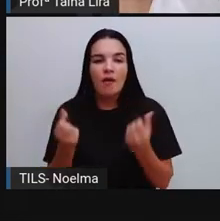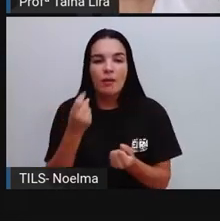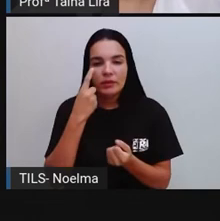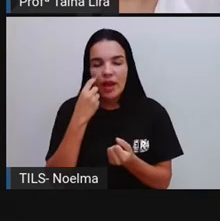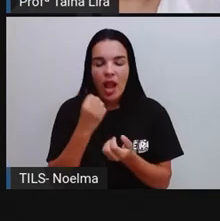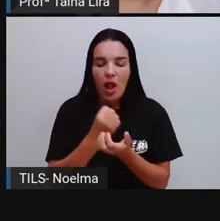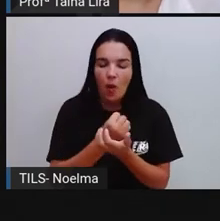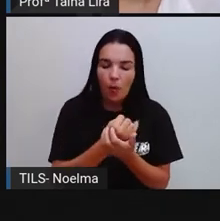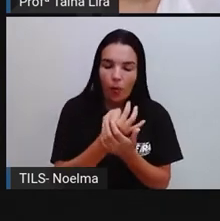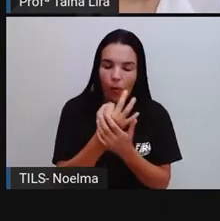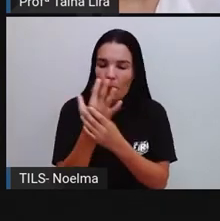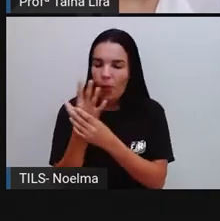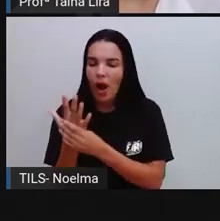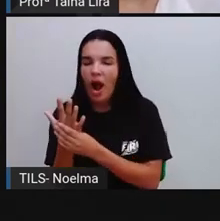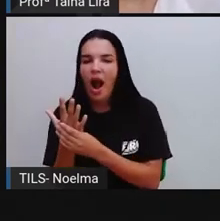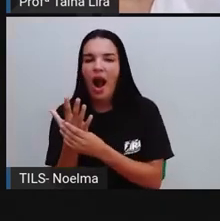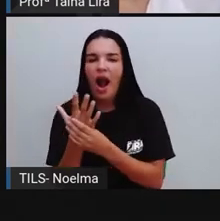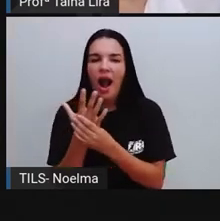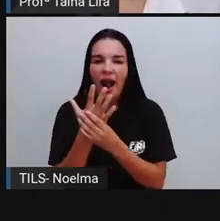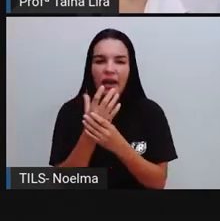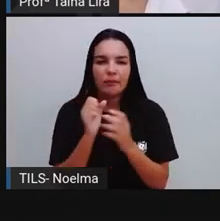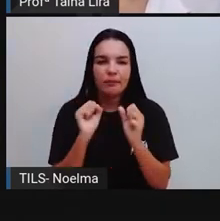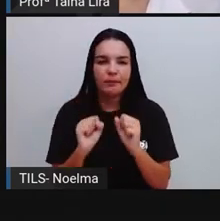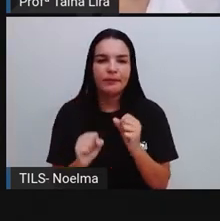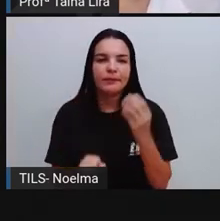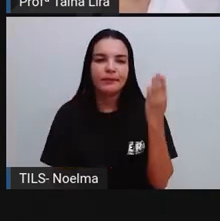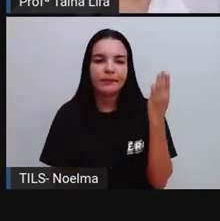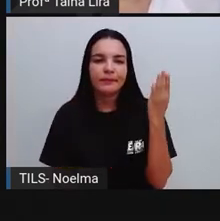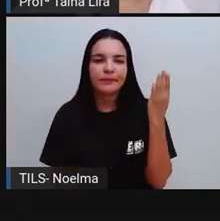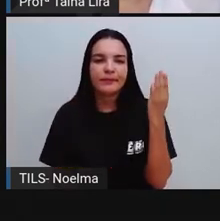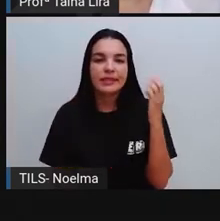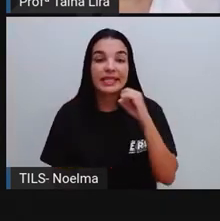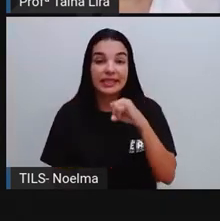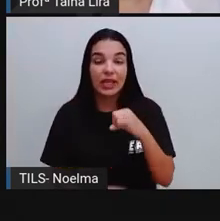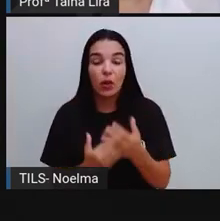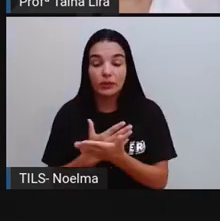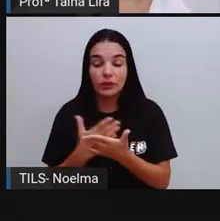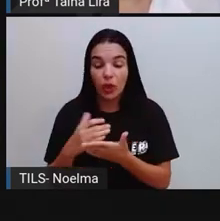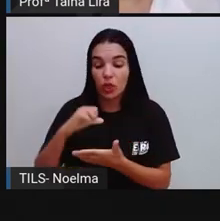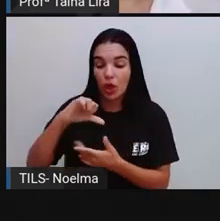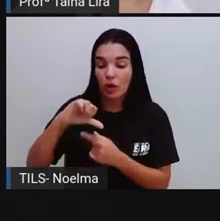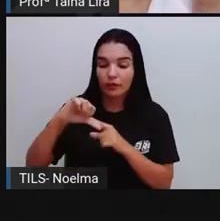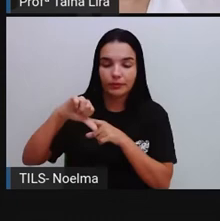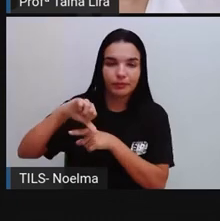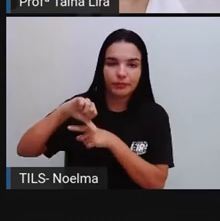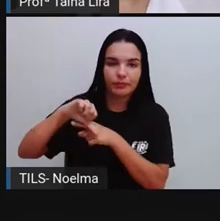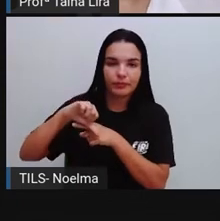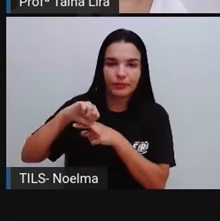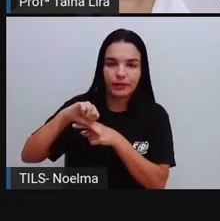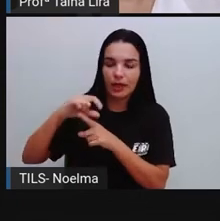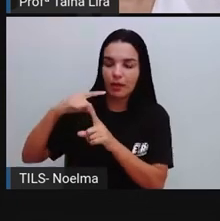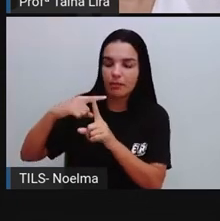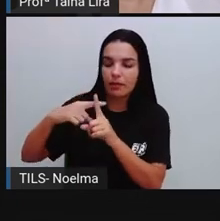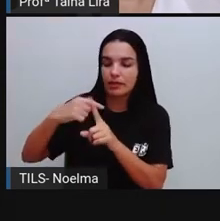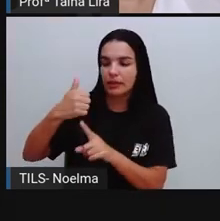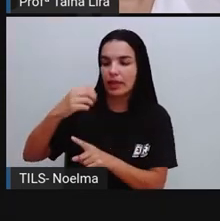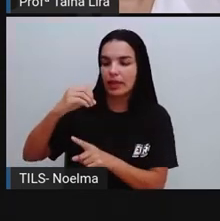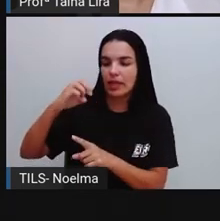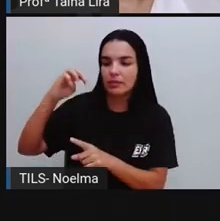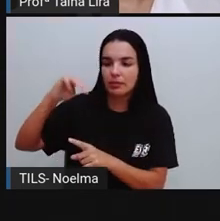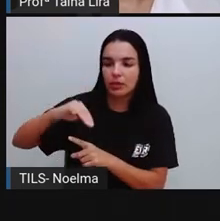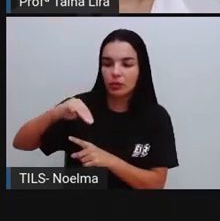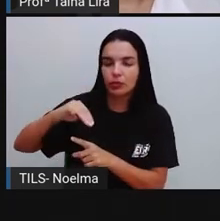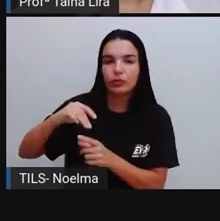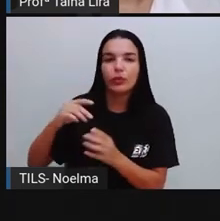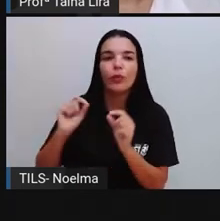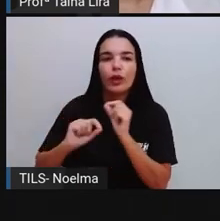vai durar, ó. Então, se começou 9 horas, então, com 10 minutos, vai ser